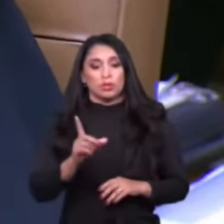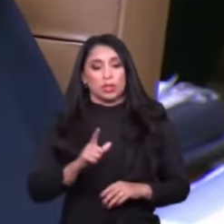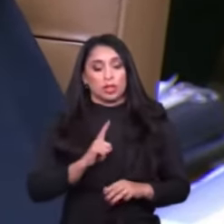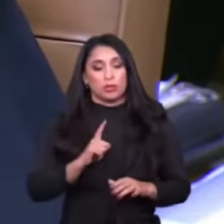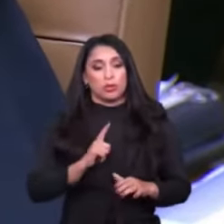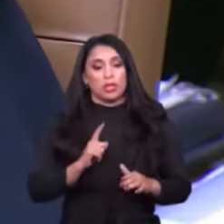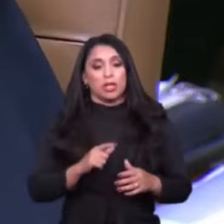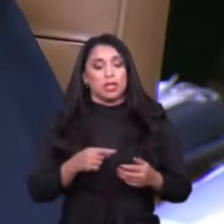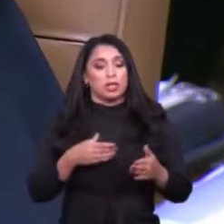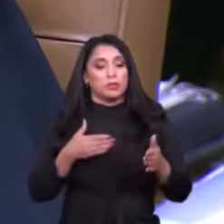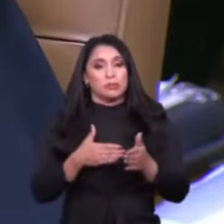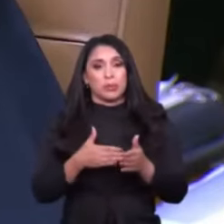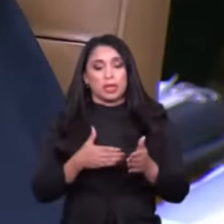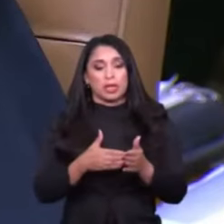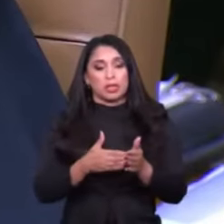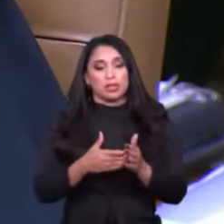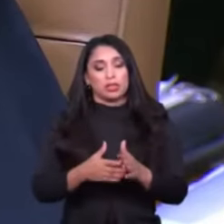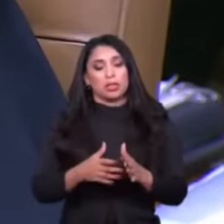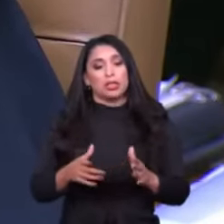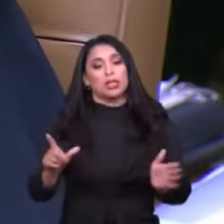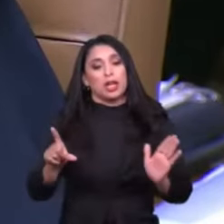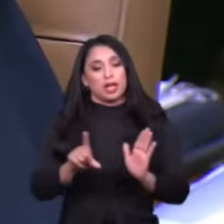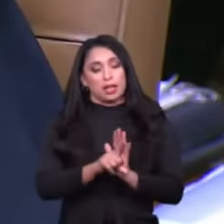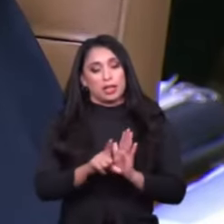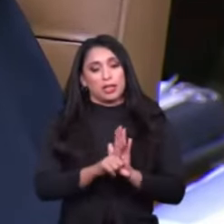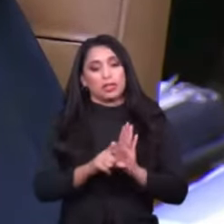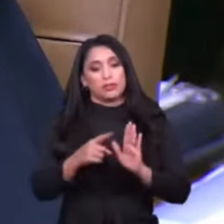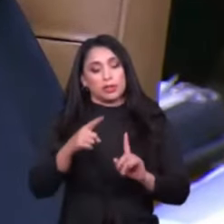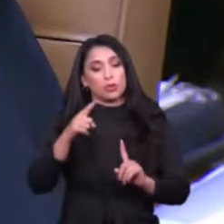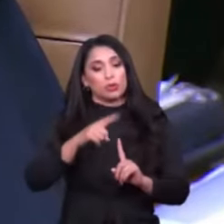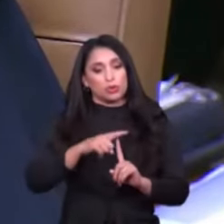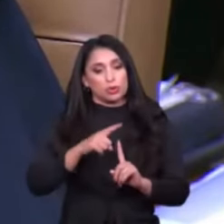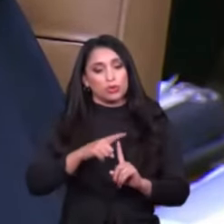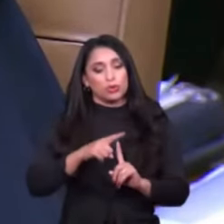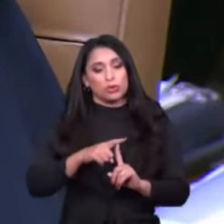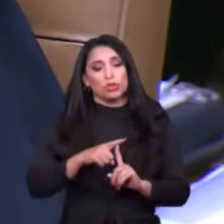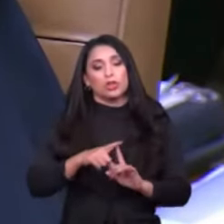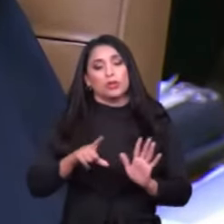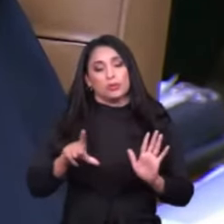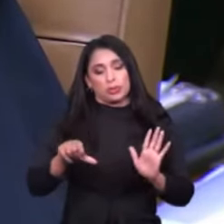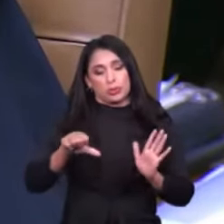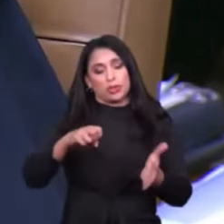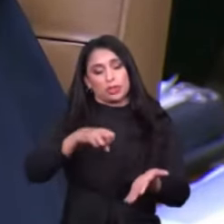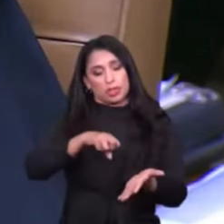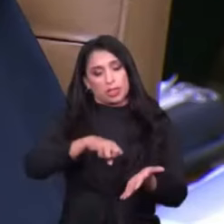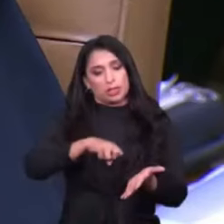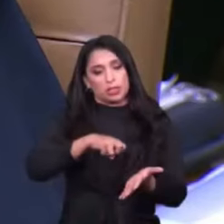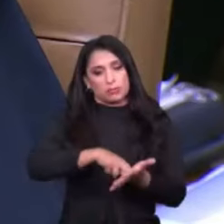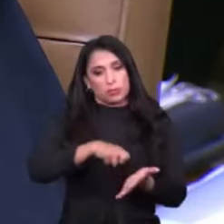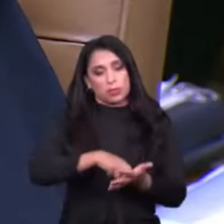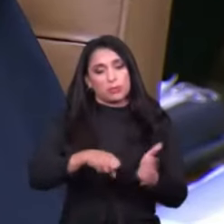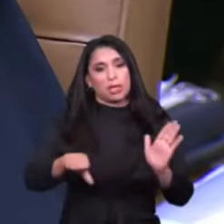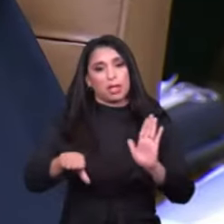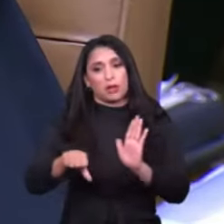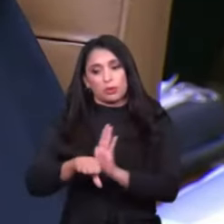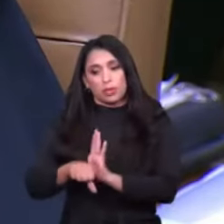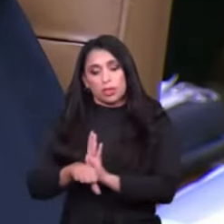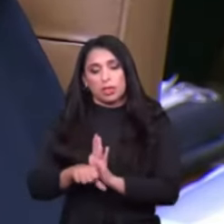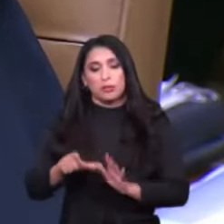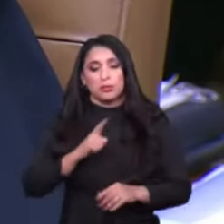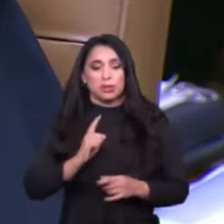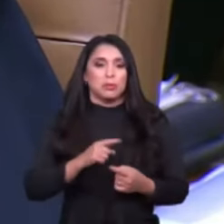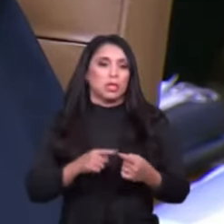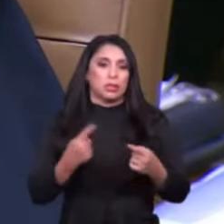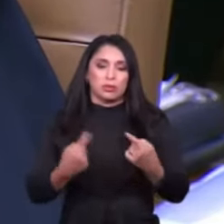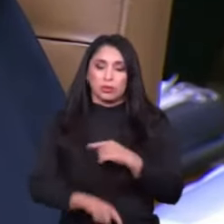tipo penal, pela mesma razão, ele obstaria também a tipificação da infração administrativa, pois não se poderia ver nenhuma ilicitude no exercício de um